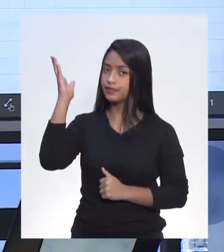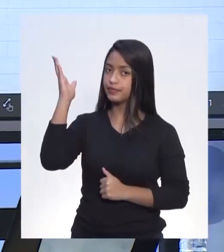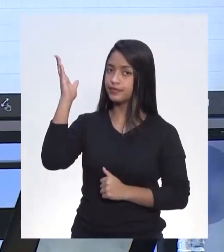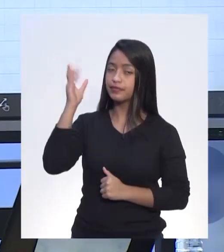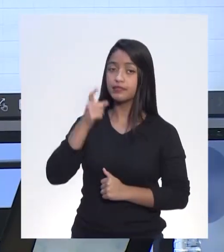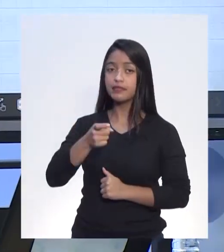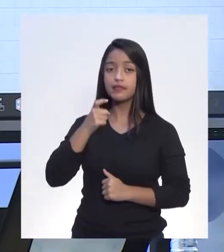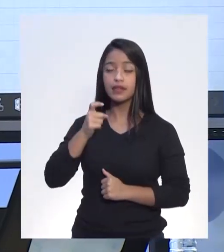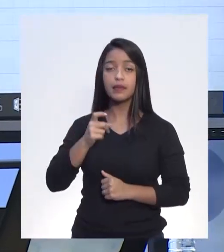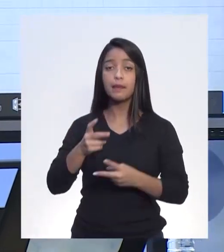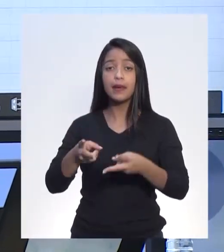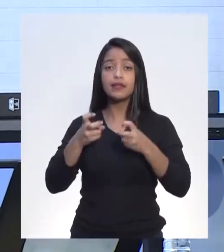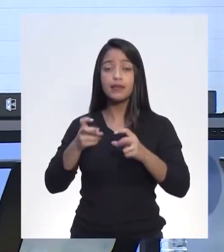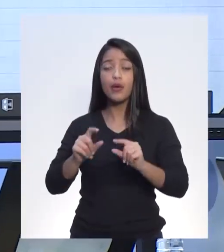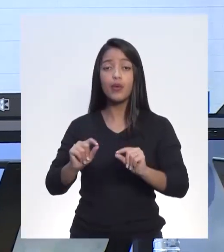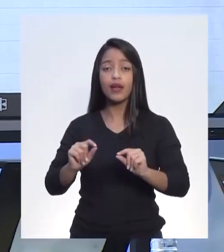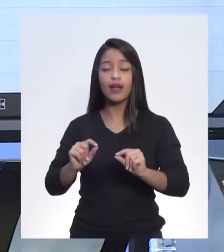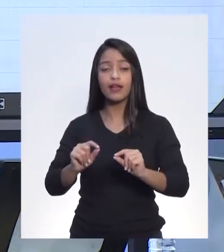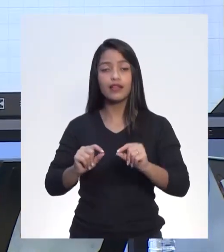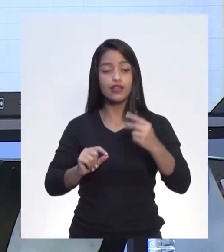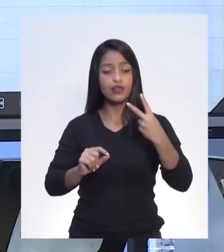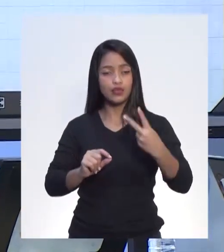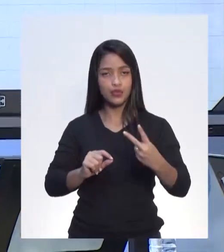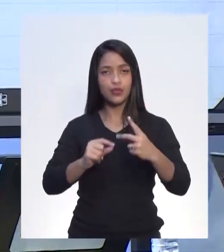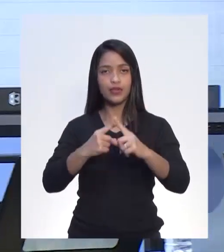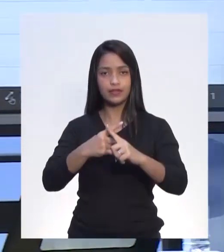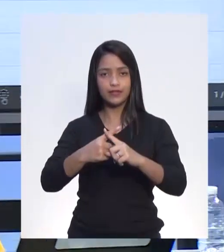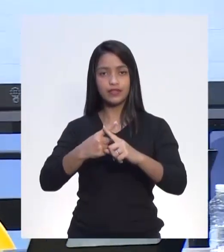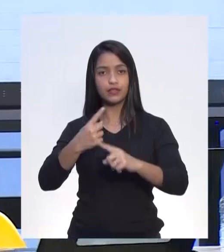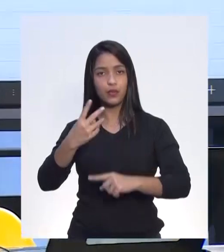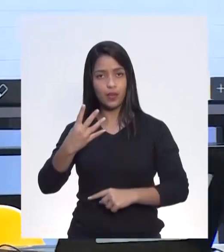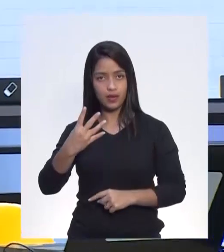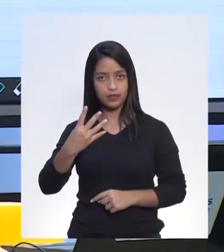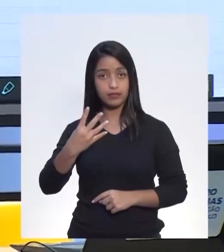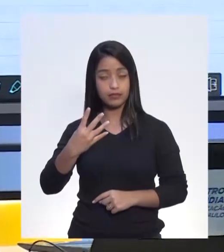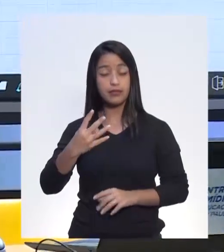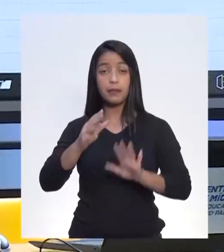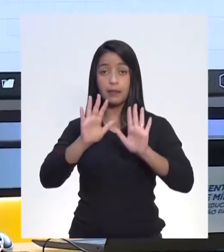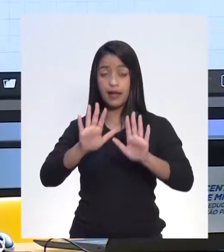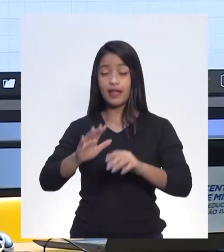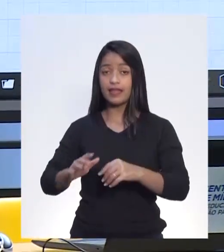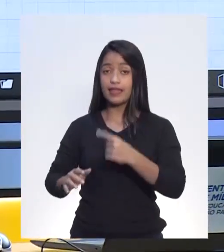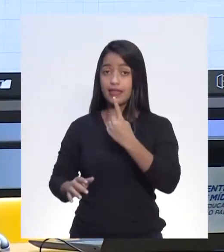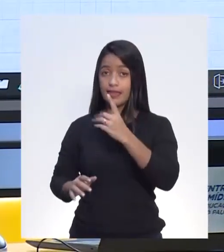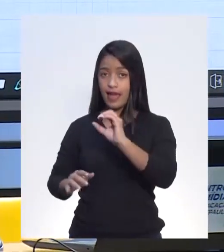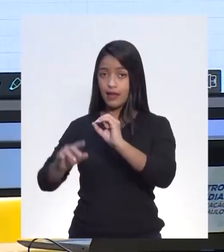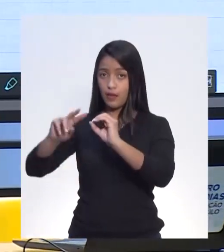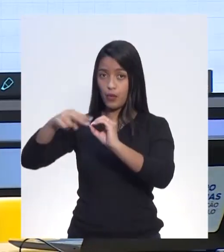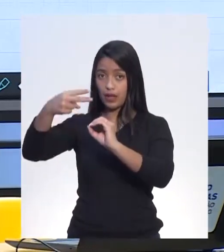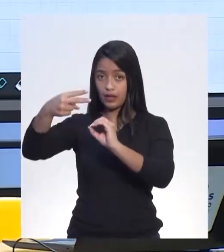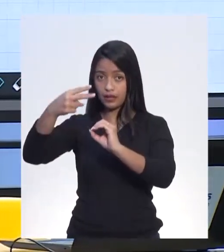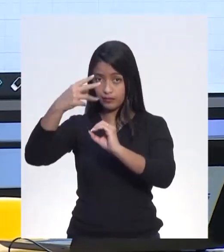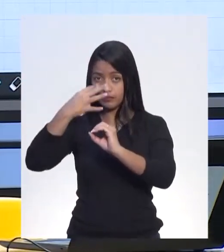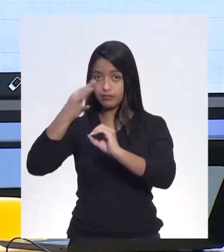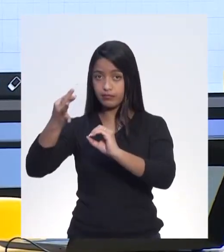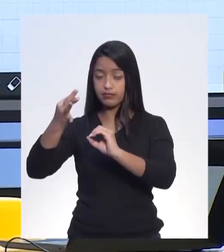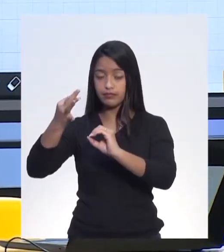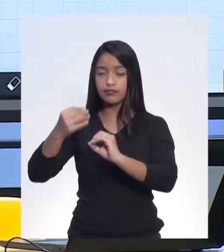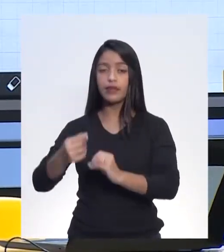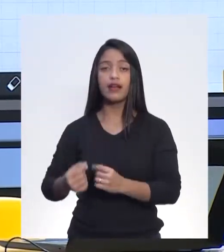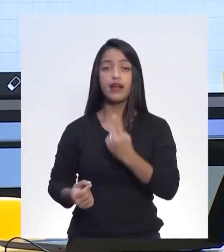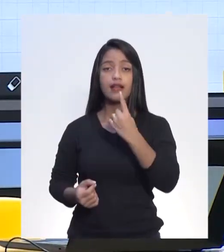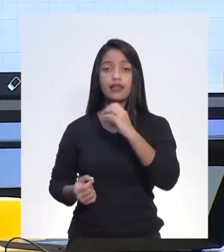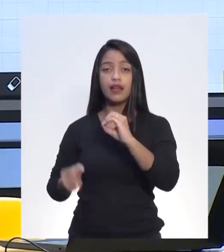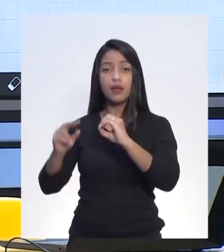uma multiplicação. 2 vezes 4, aí eu tomei o cuidado de colocar o 10 elevado ao quadrado. Tá? Então, temos aí 10 ao